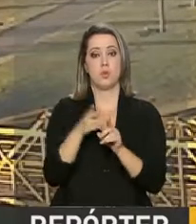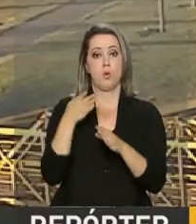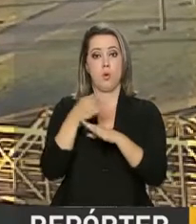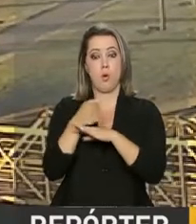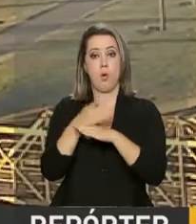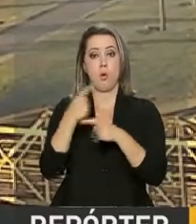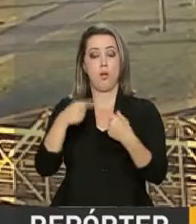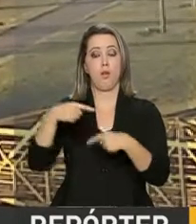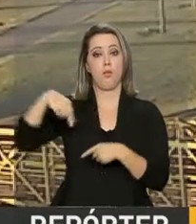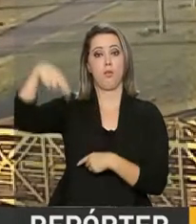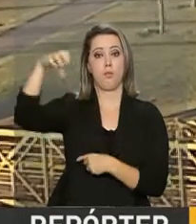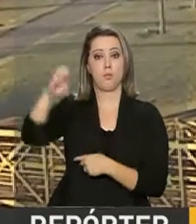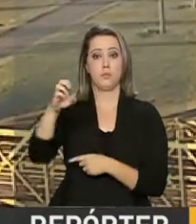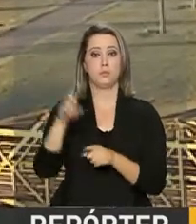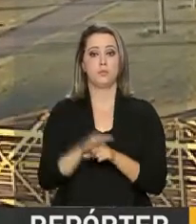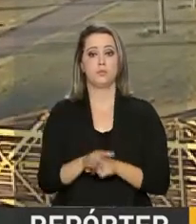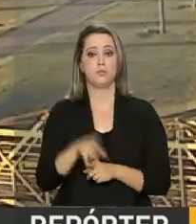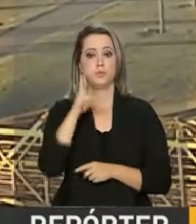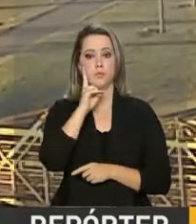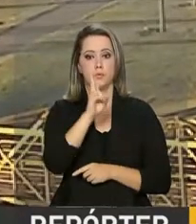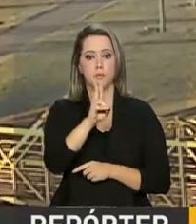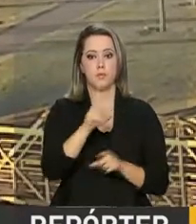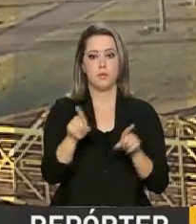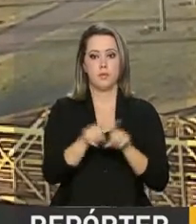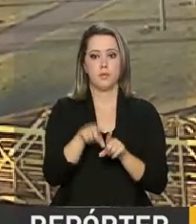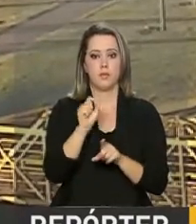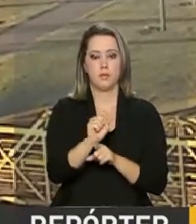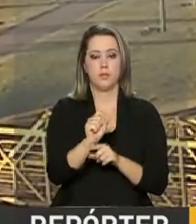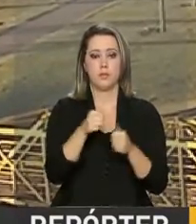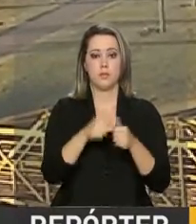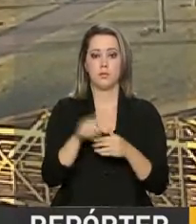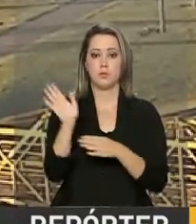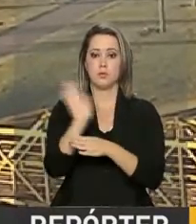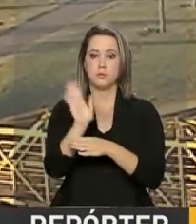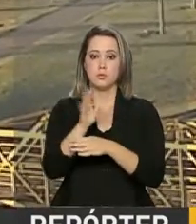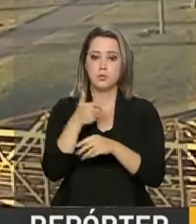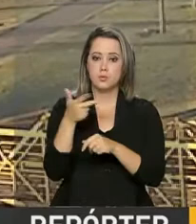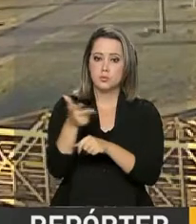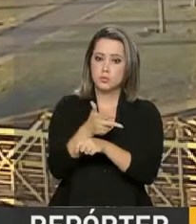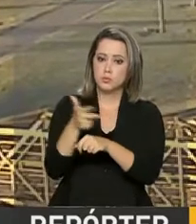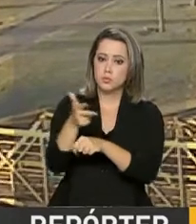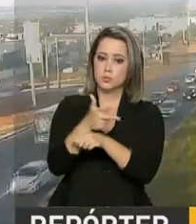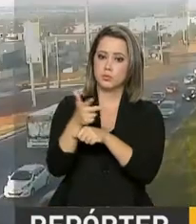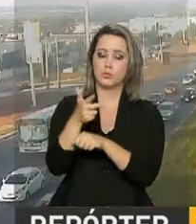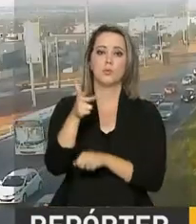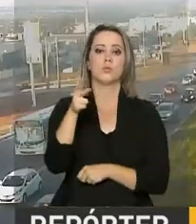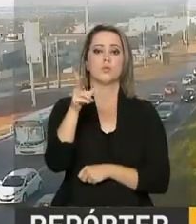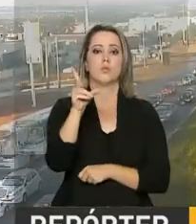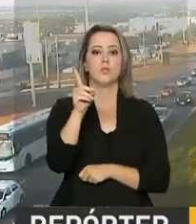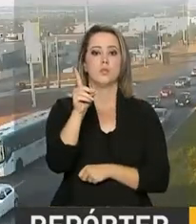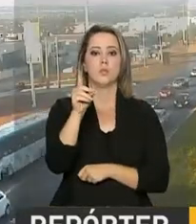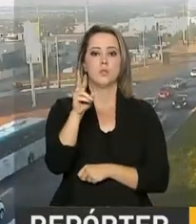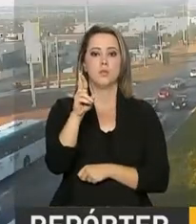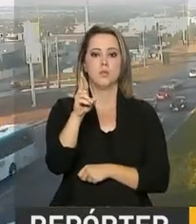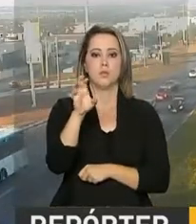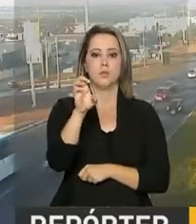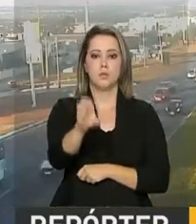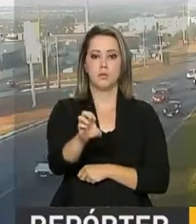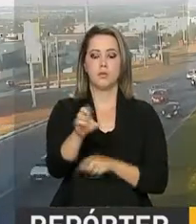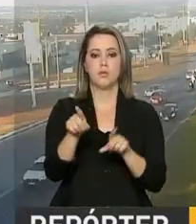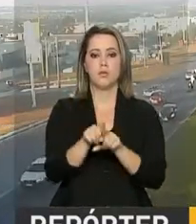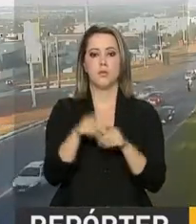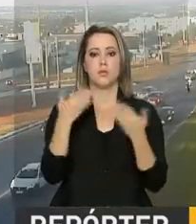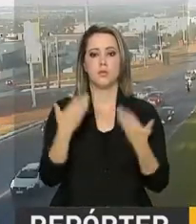do país a gente pode ver pelas câmeras do dr o movimento é bom neste momento por